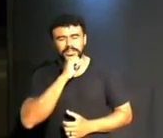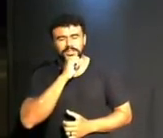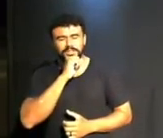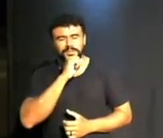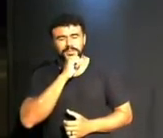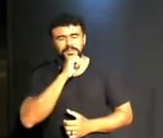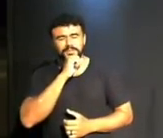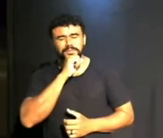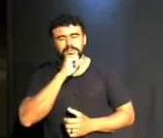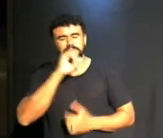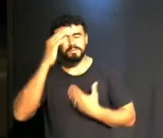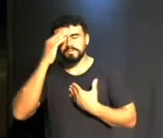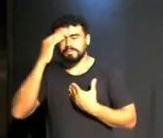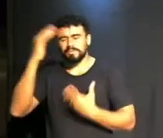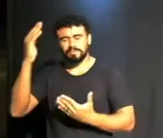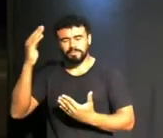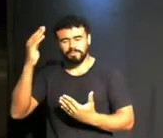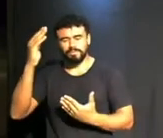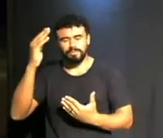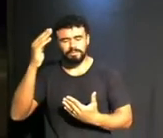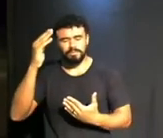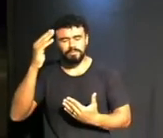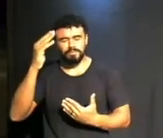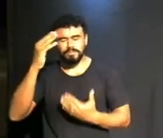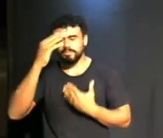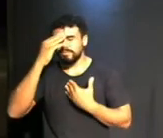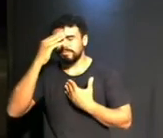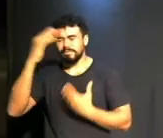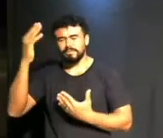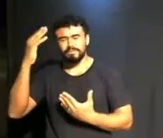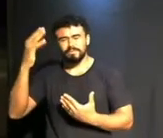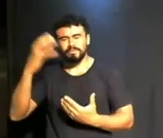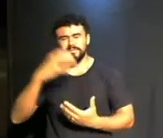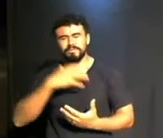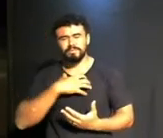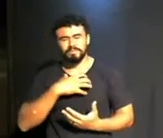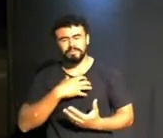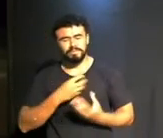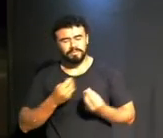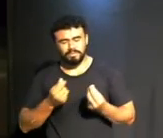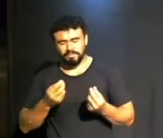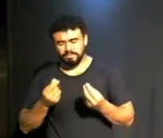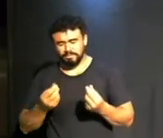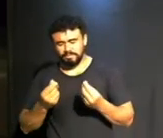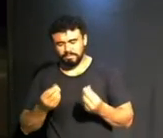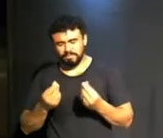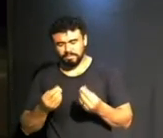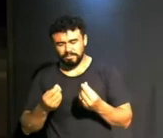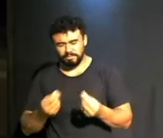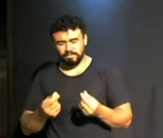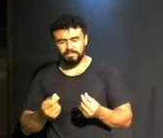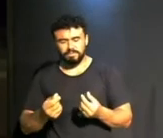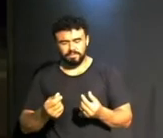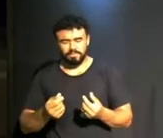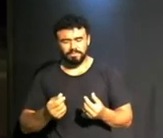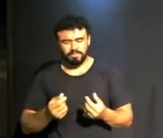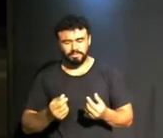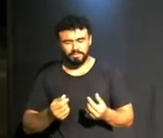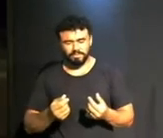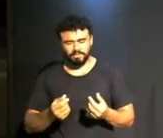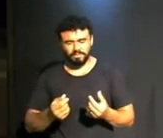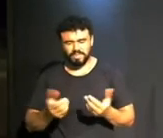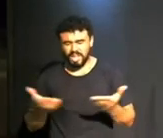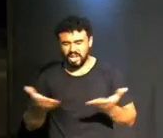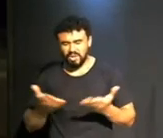palavra obrigado pela Tua sensibilidade cuidado com Maria João hoje comigo e com todos aqueles que online